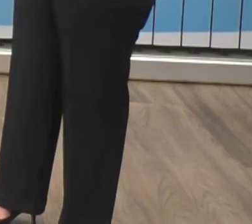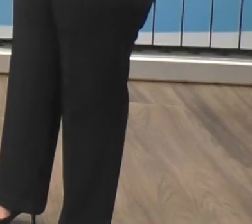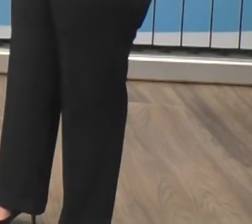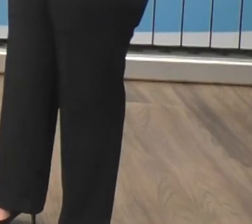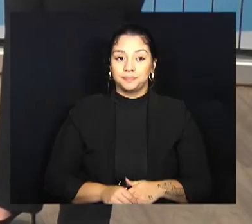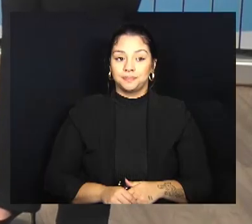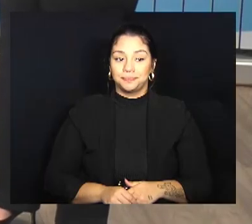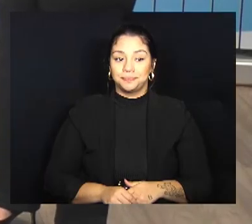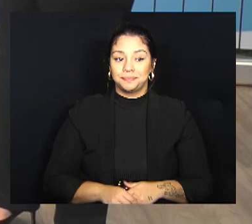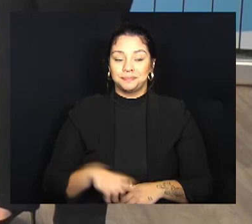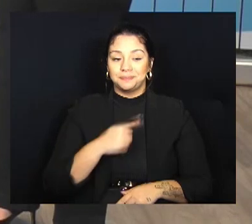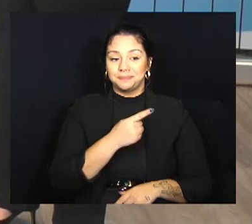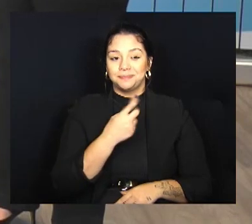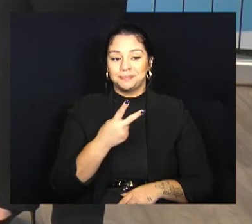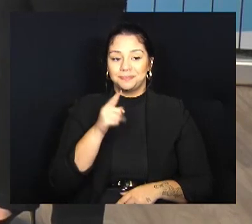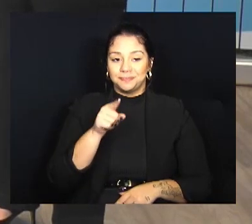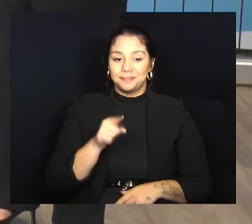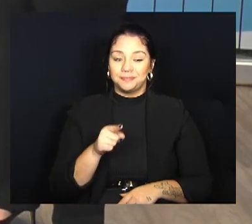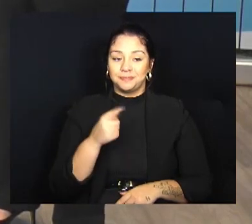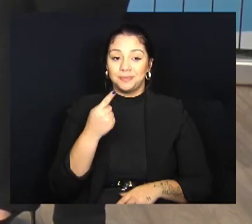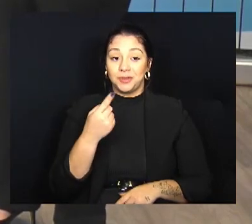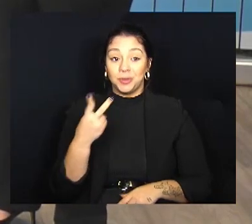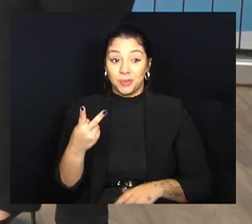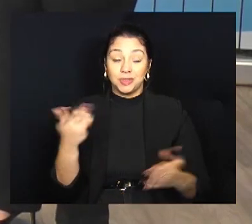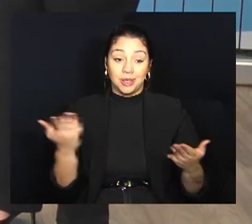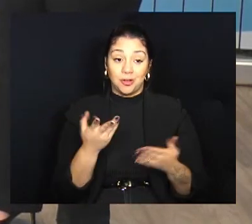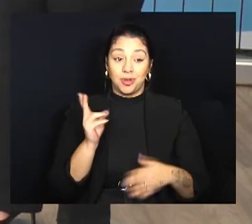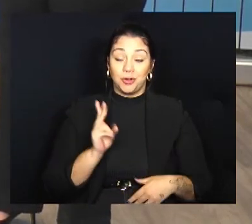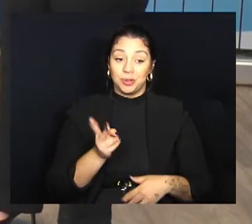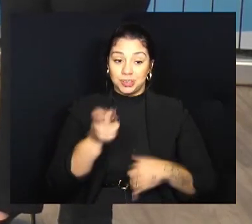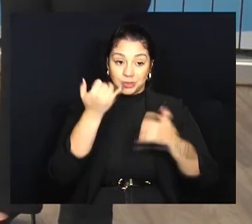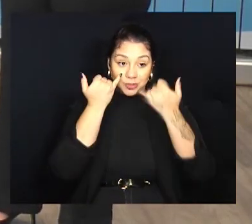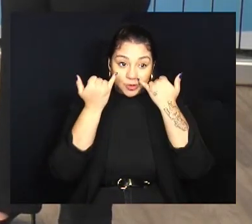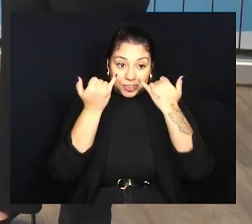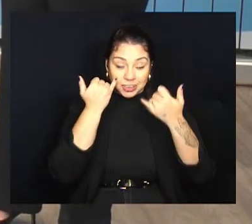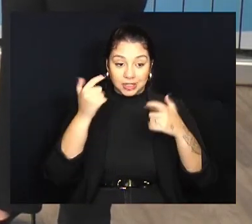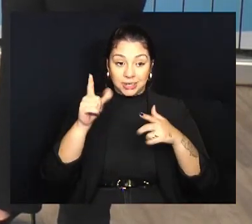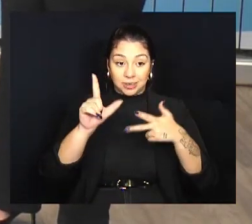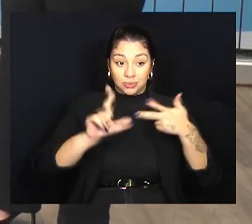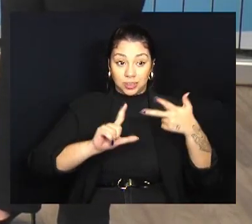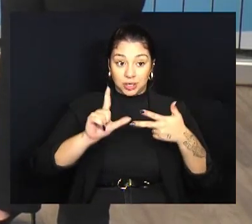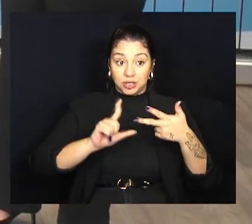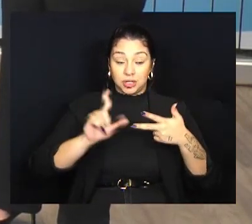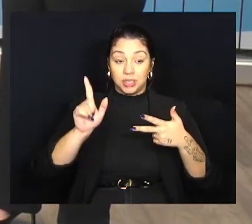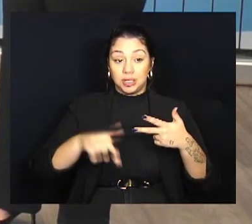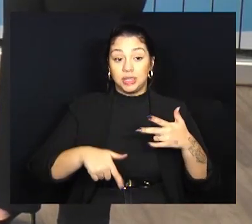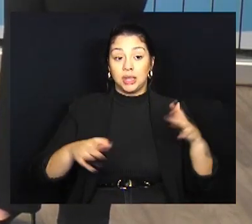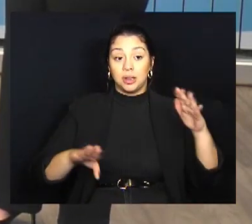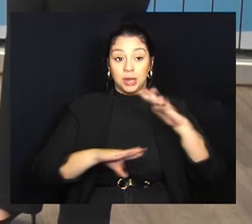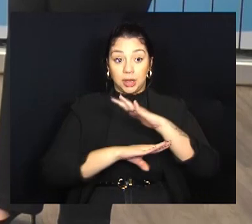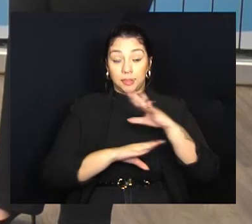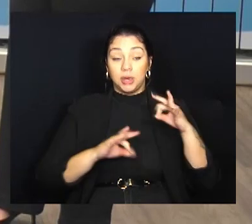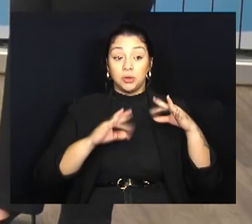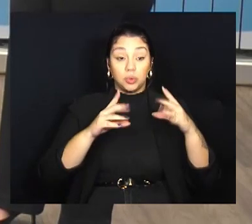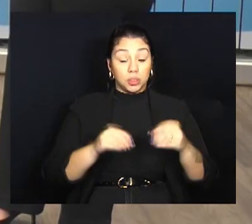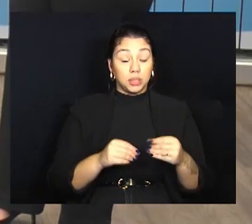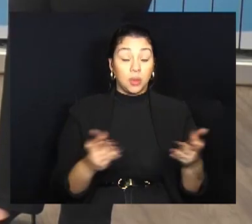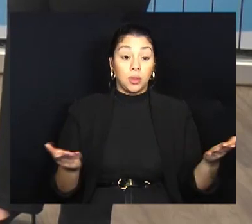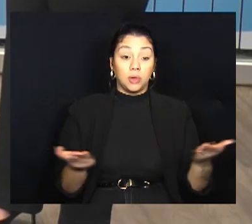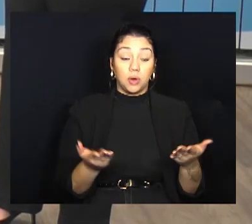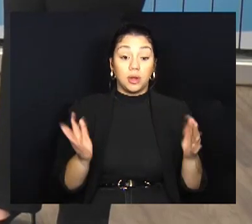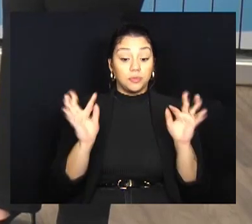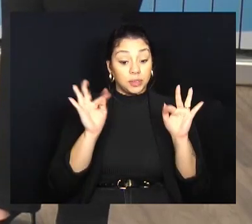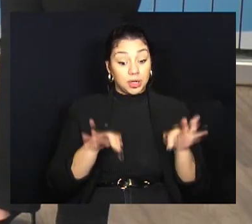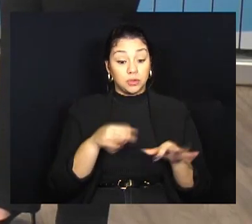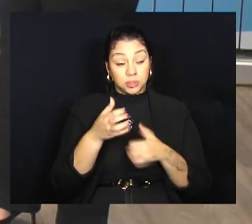Meio-dia mais 12 minutos, a gente segue aqui com as notícias do Legislativo dentro do nosso Câmara Total. Fim do primeiro